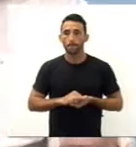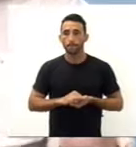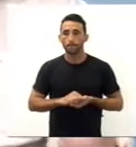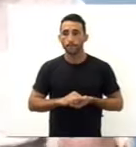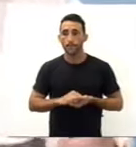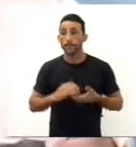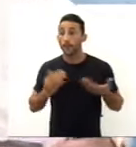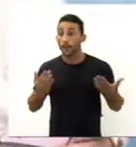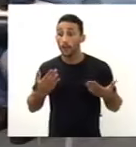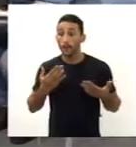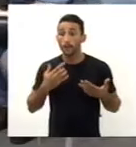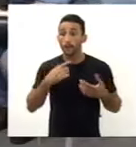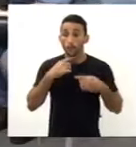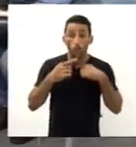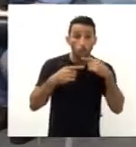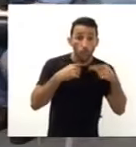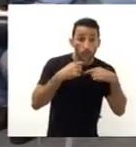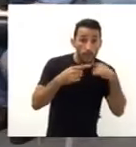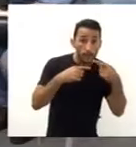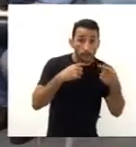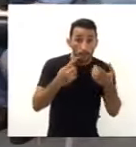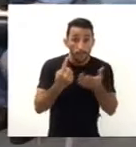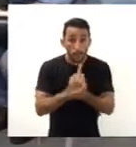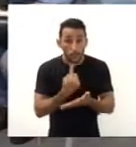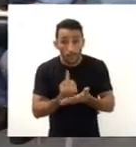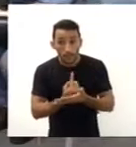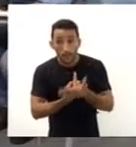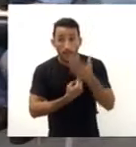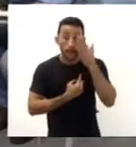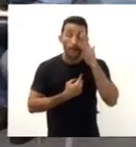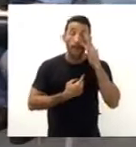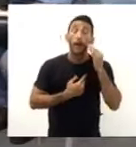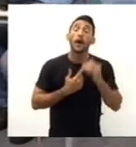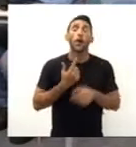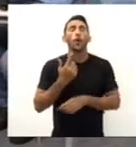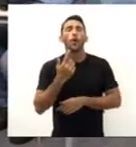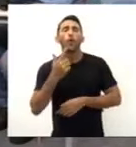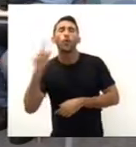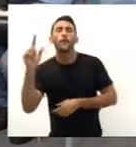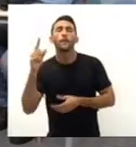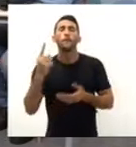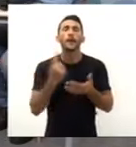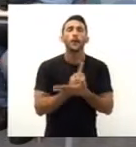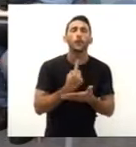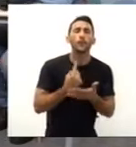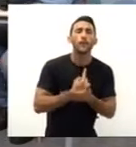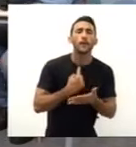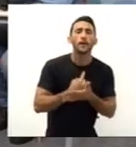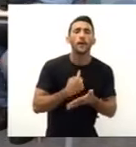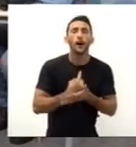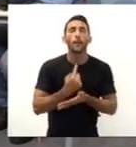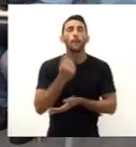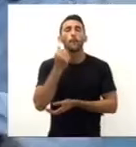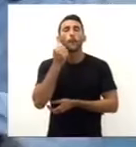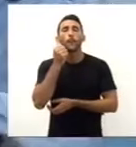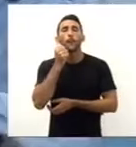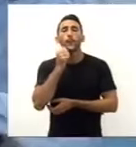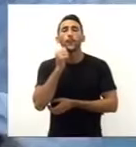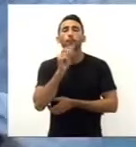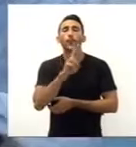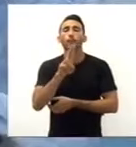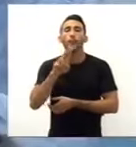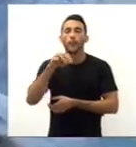Alguma notícia aí de como eu calculo seno e cosseno? Houve um questionamento anterior Pois não, da pode aluna falar. Márcia,